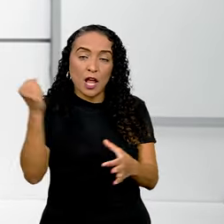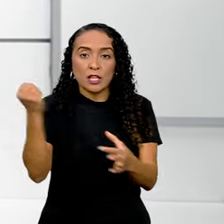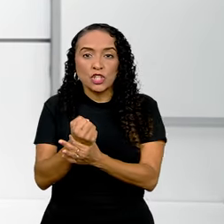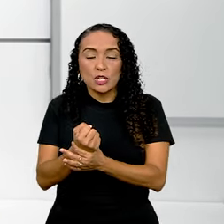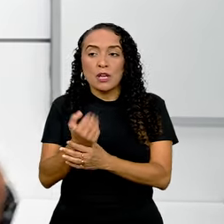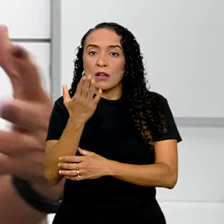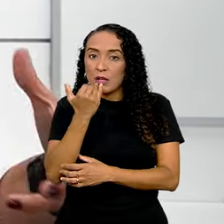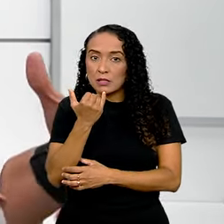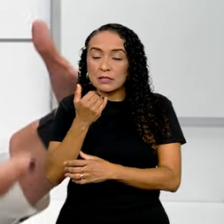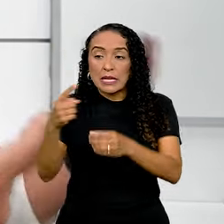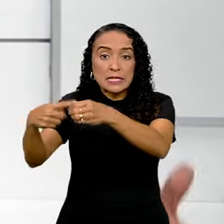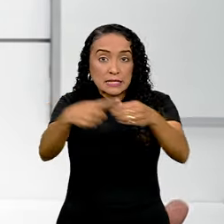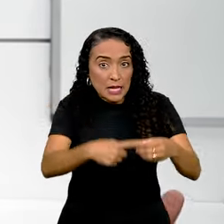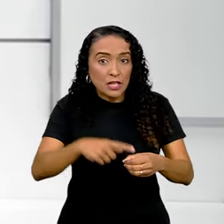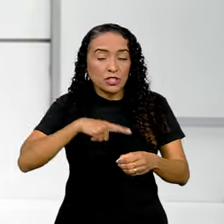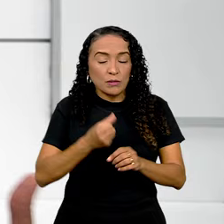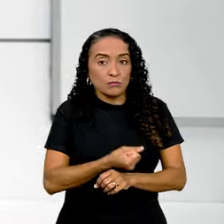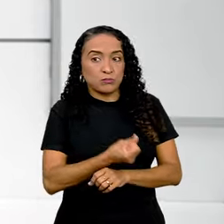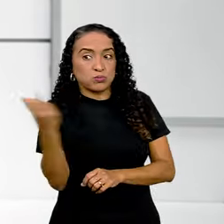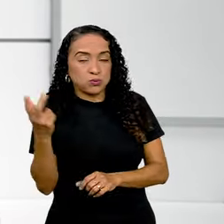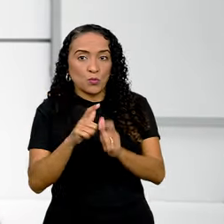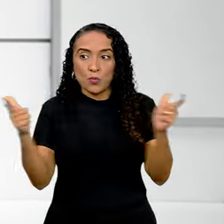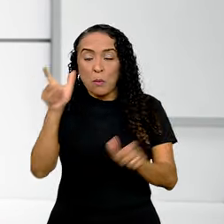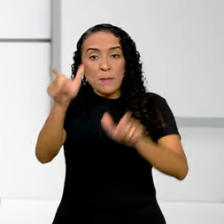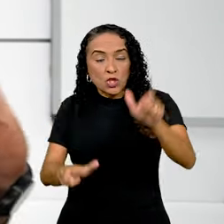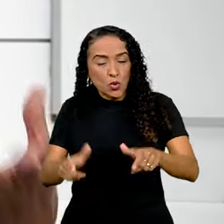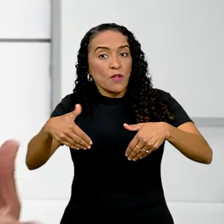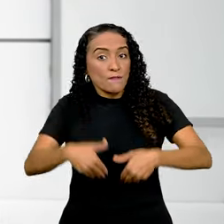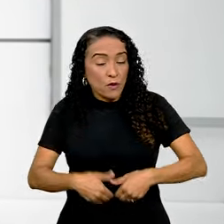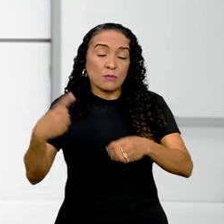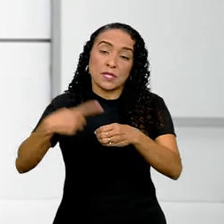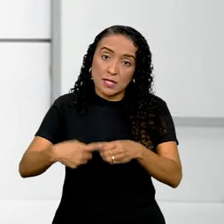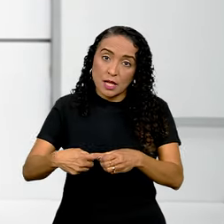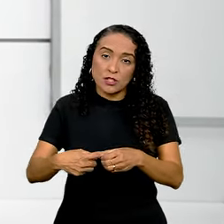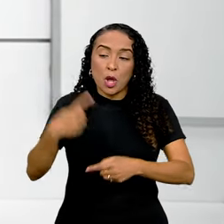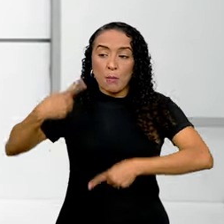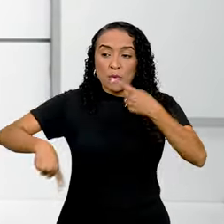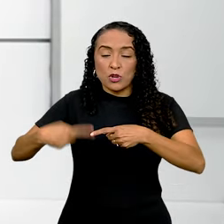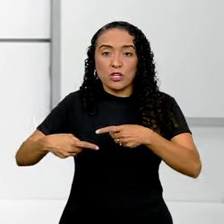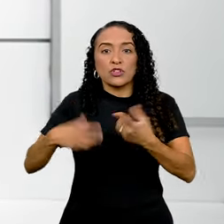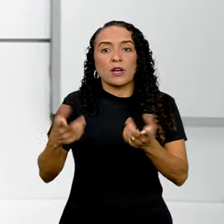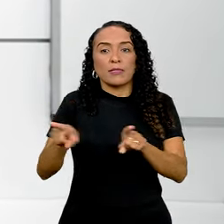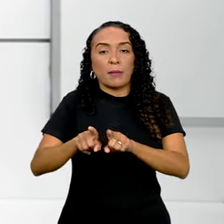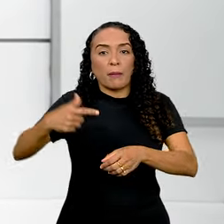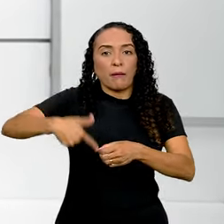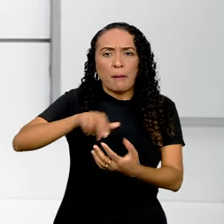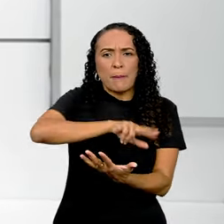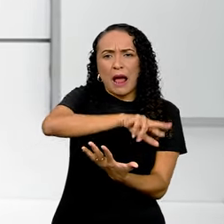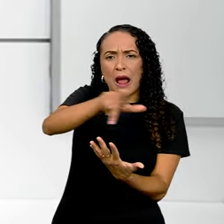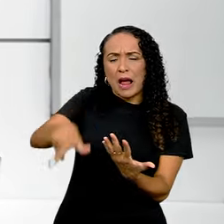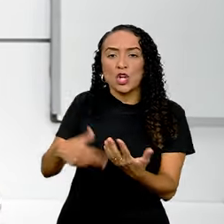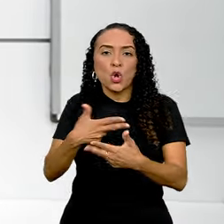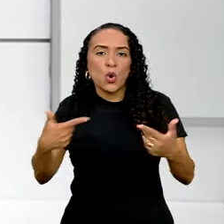estratégia para garantir segurança alimentar nas cidades hoje a gente tem um número muito grande de pessoas que passam fome nas cidades a política de abastecimento